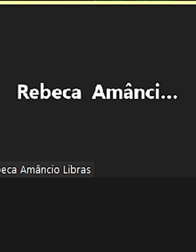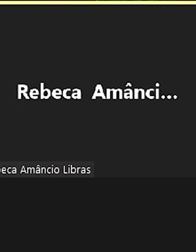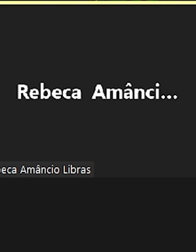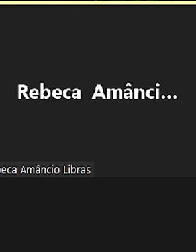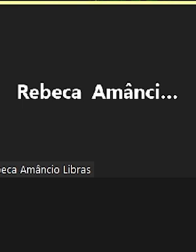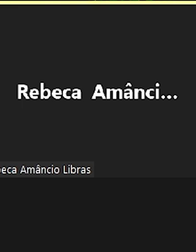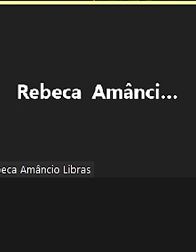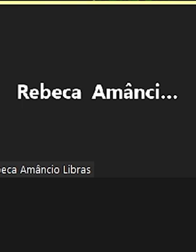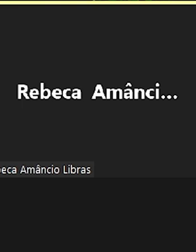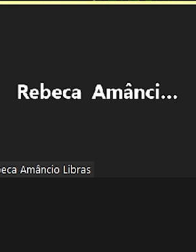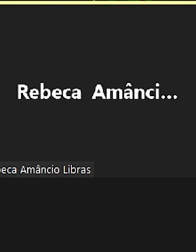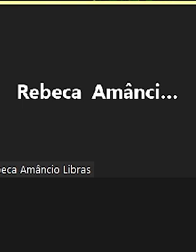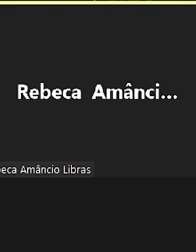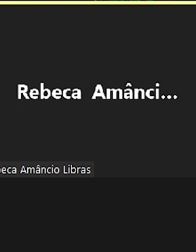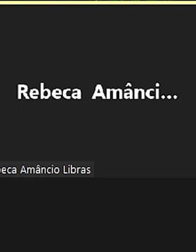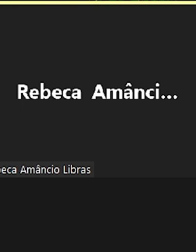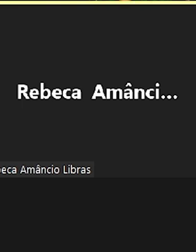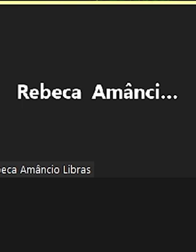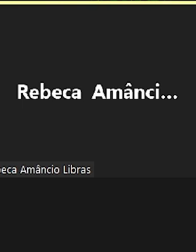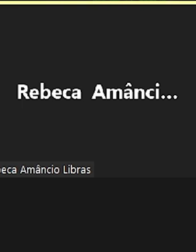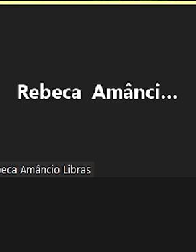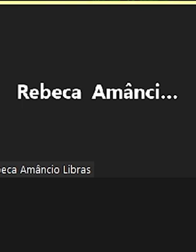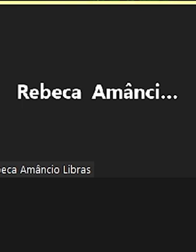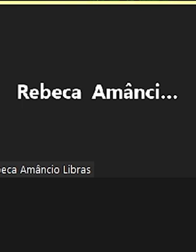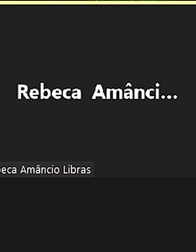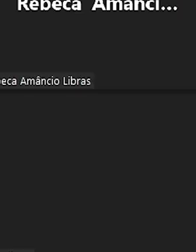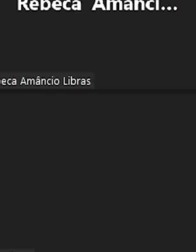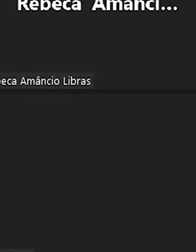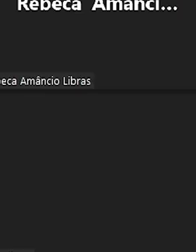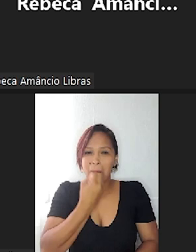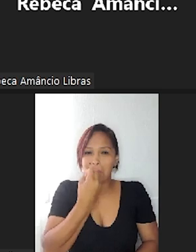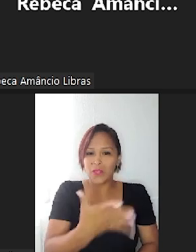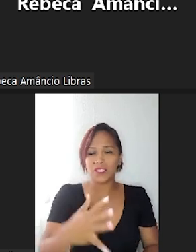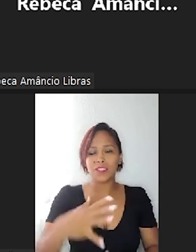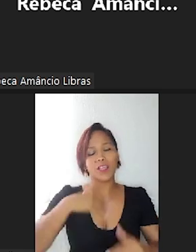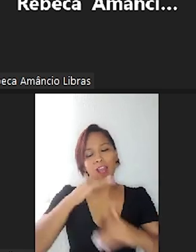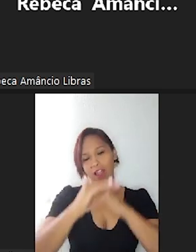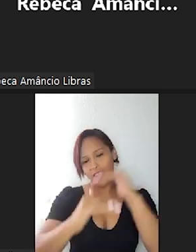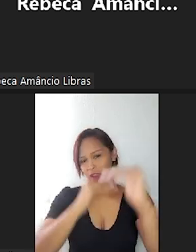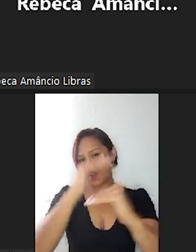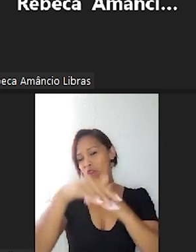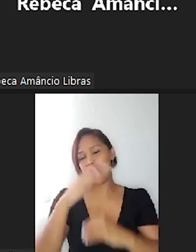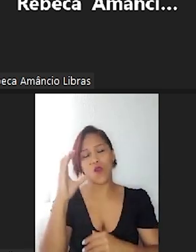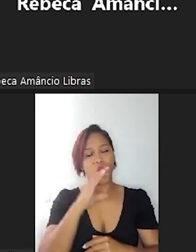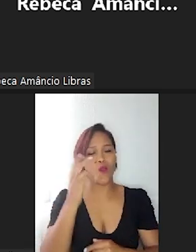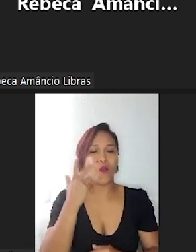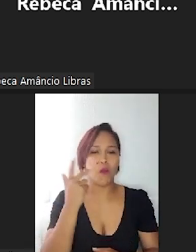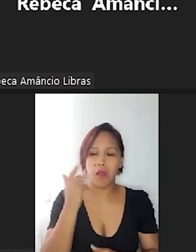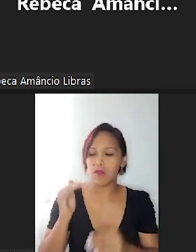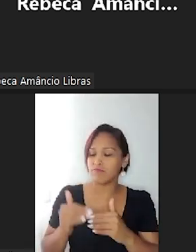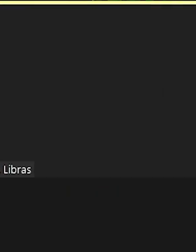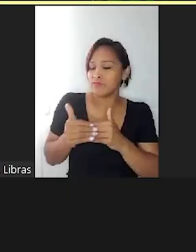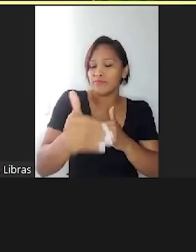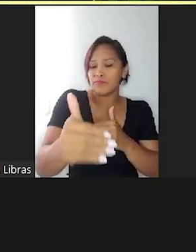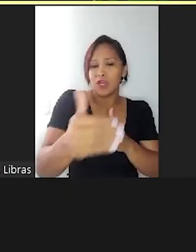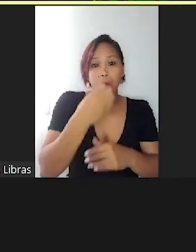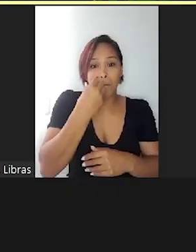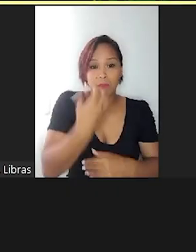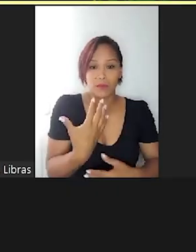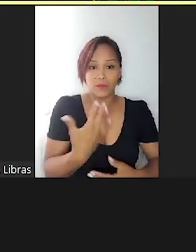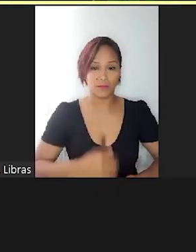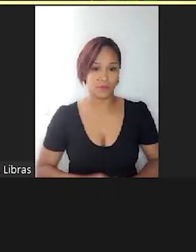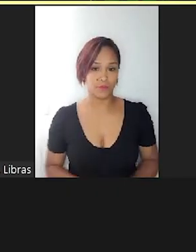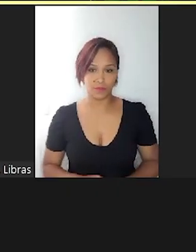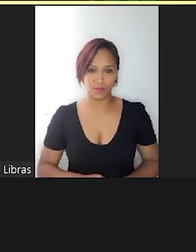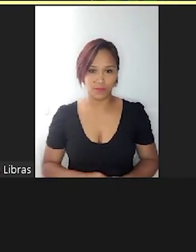nutridos pela autoestima e conseguem se desenvolver, e conseguem ir adiante. E